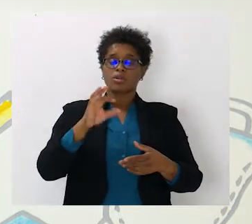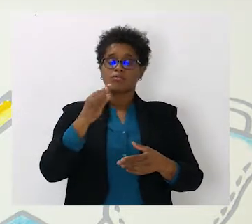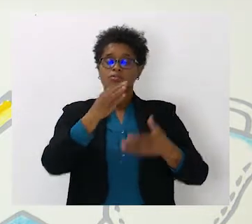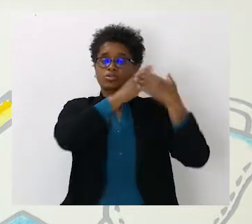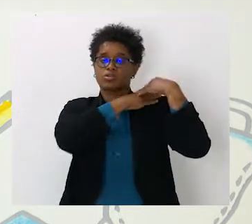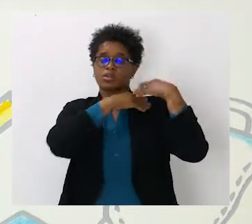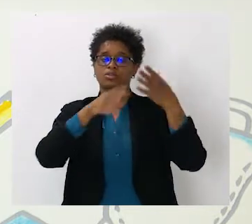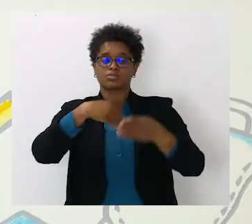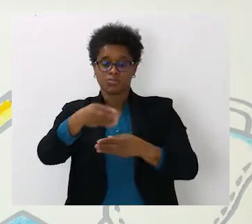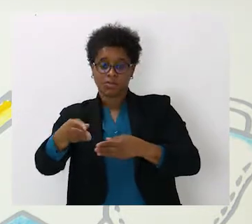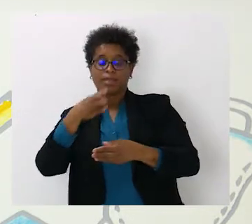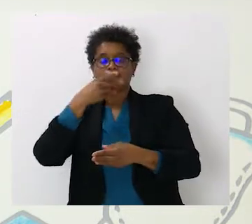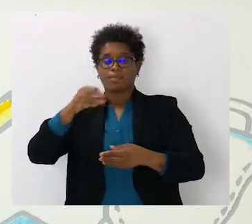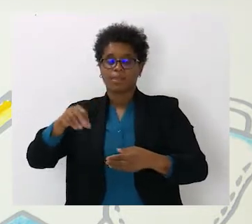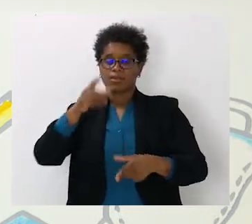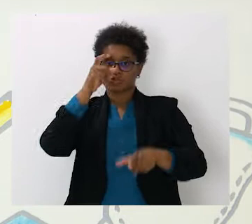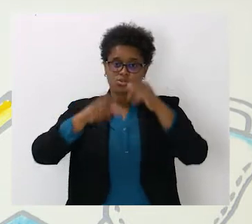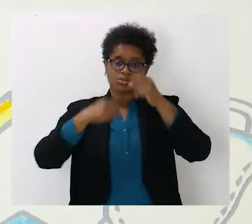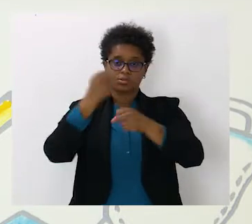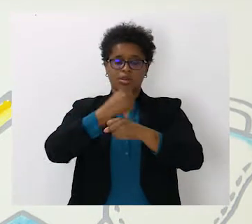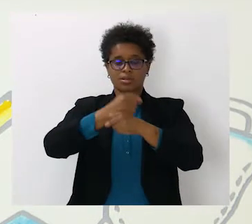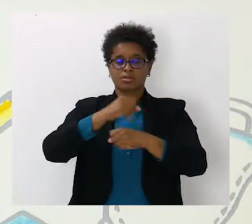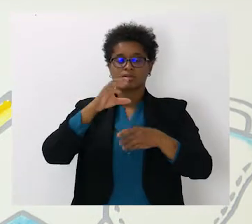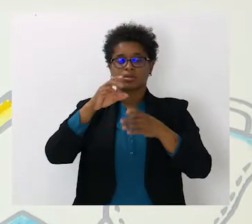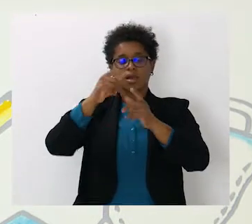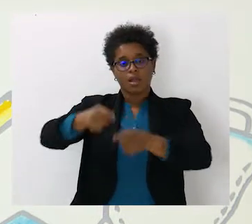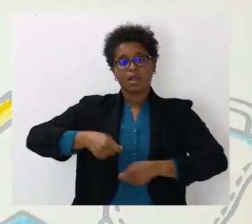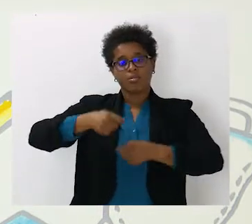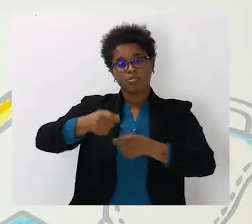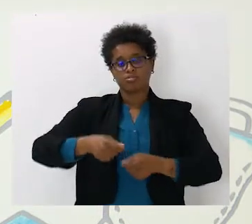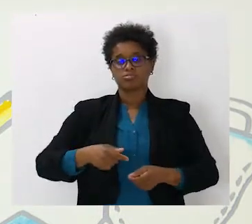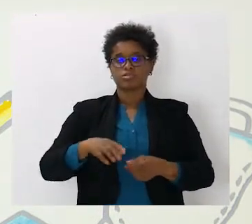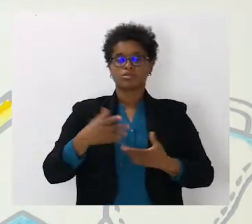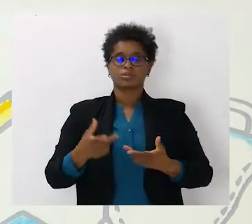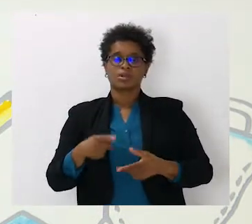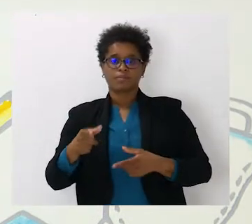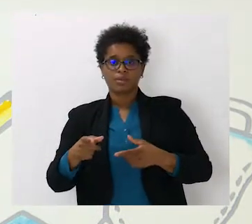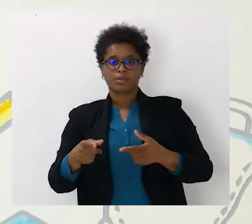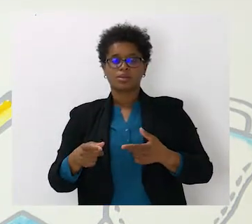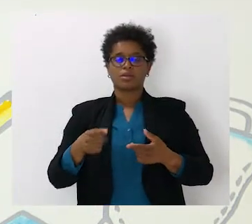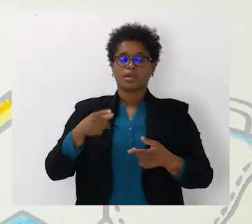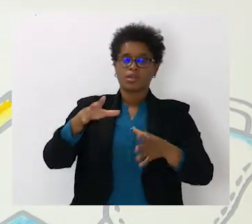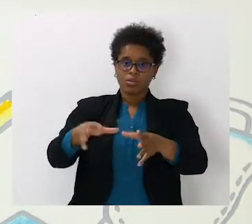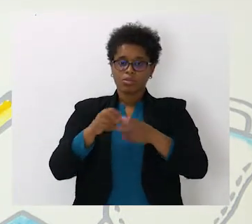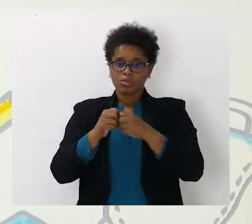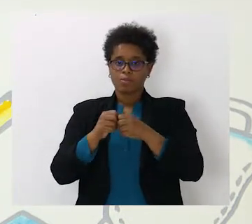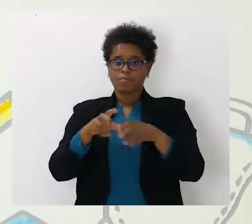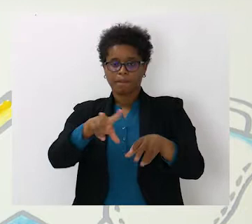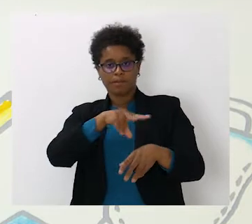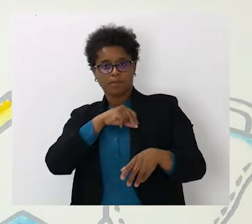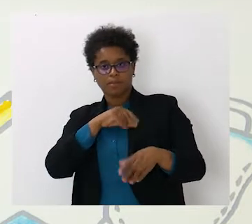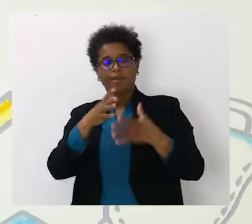função de distribuir terras aos camponeses, arbitrar disputas,